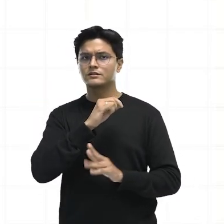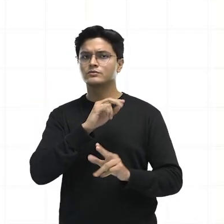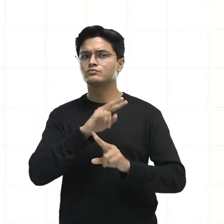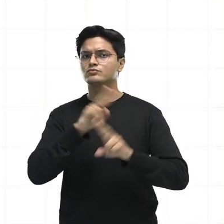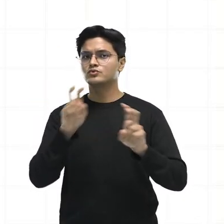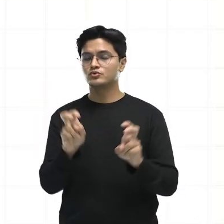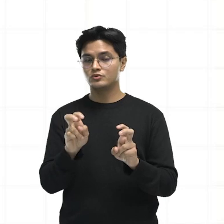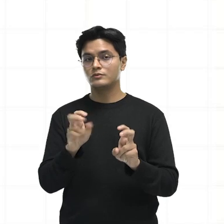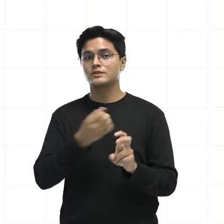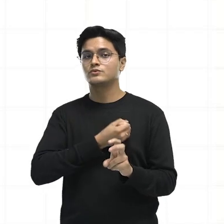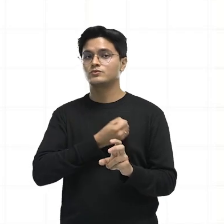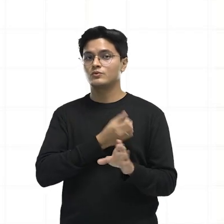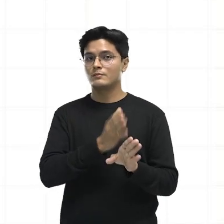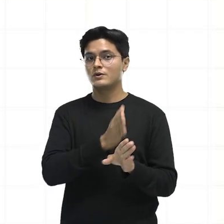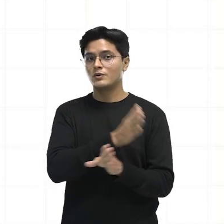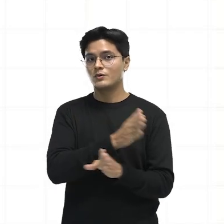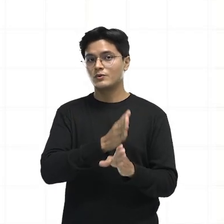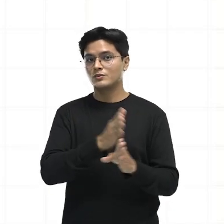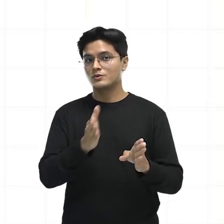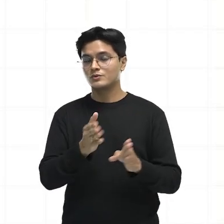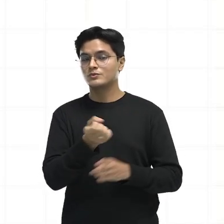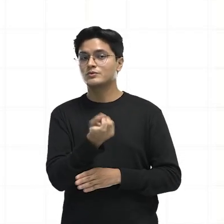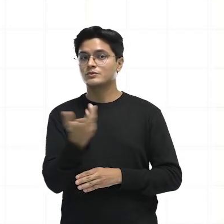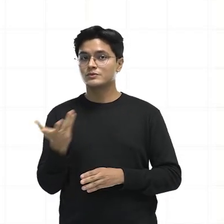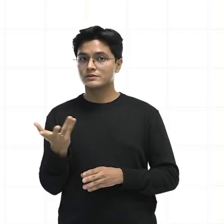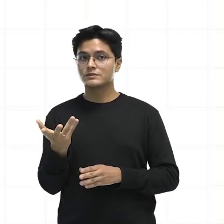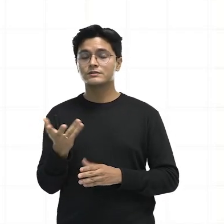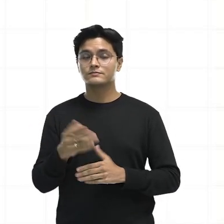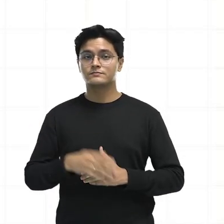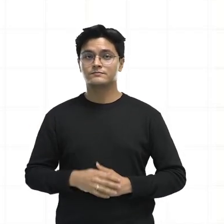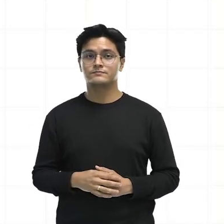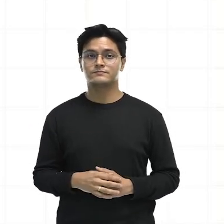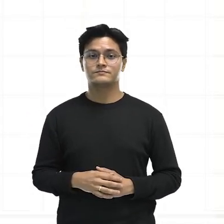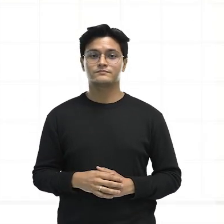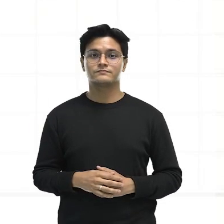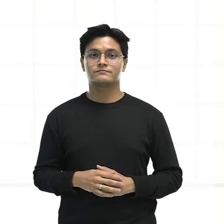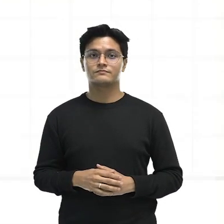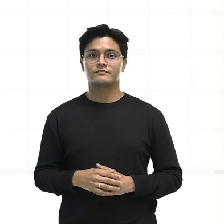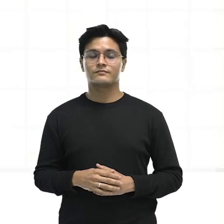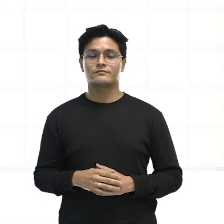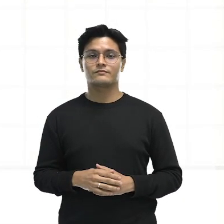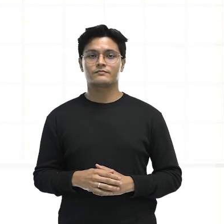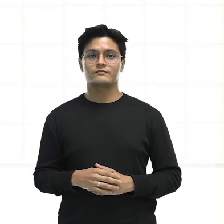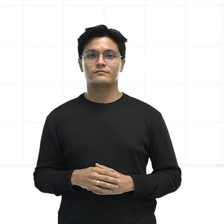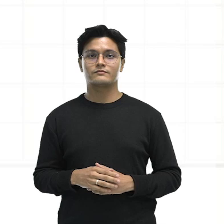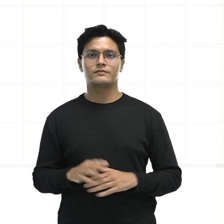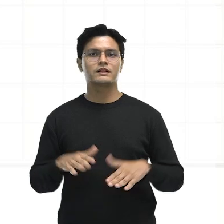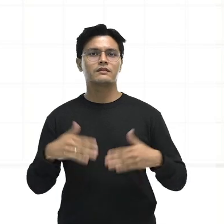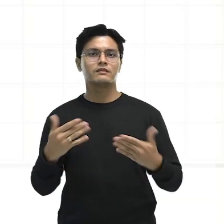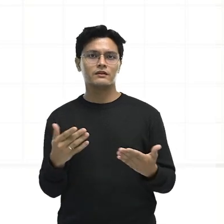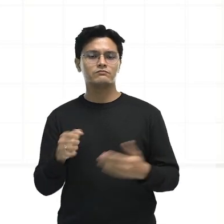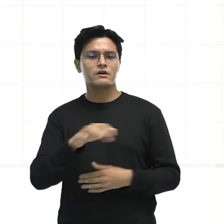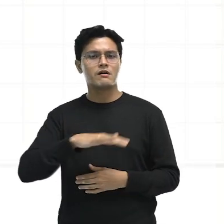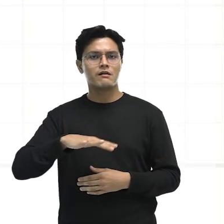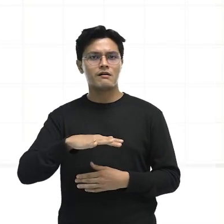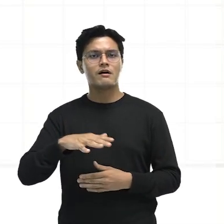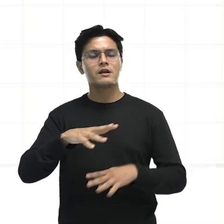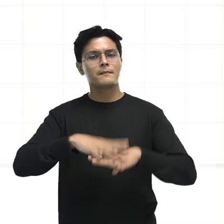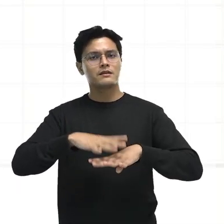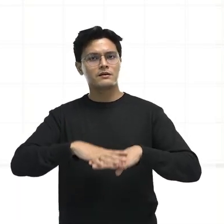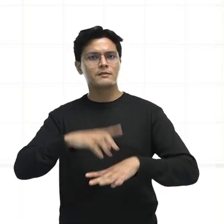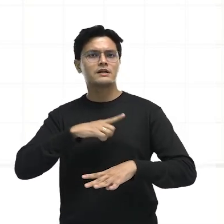números inteiros. Então, a gente falava para vocês que existem vários conjuntos